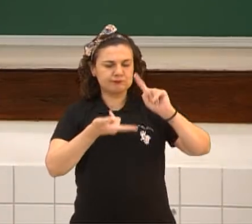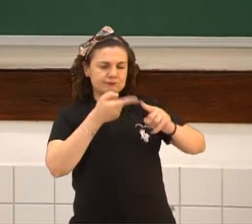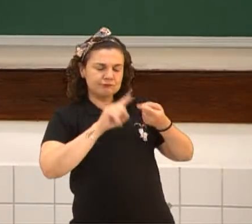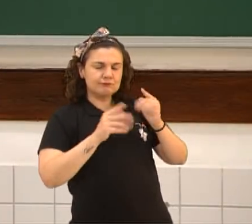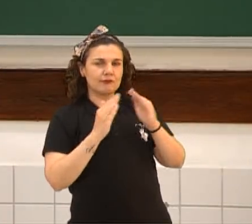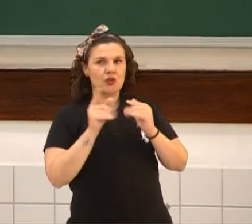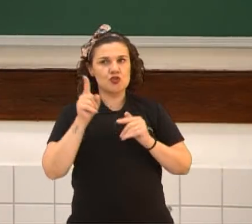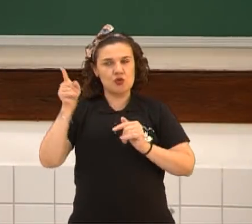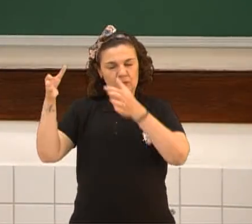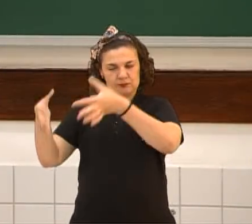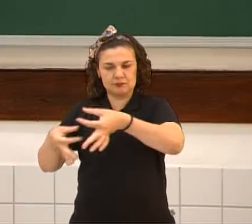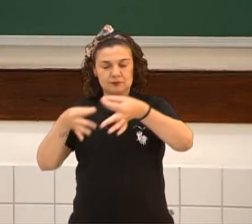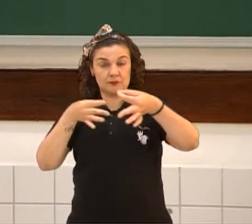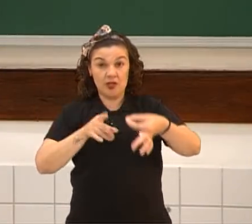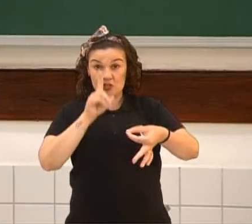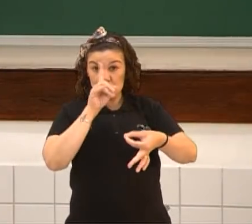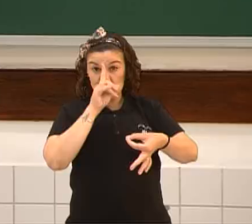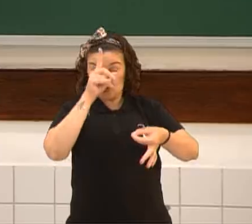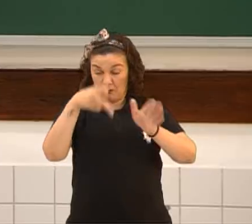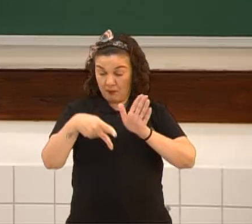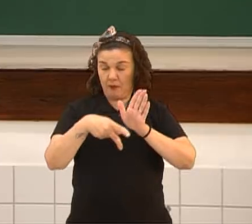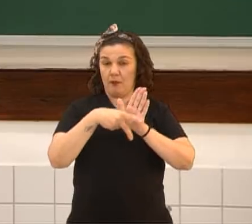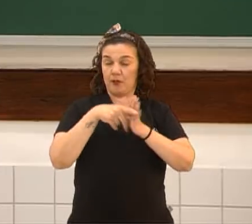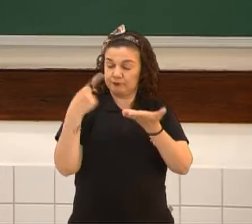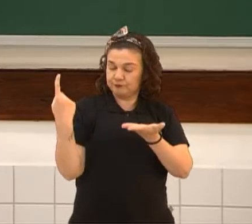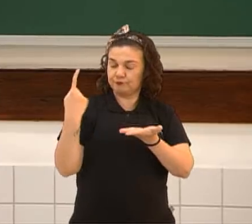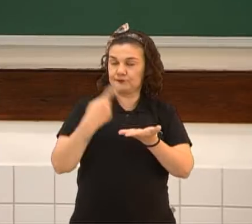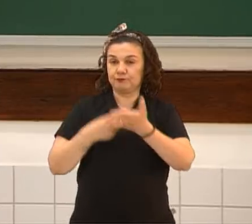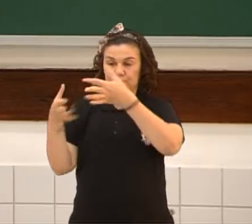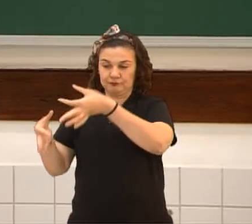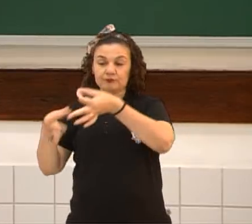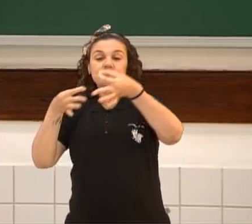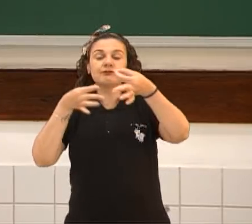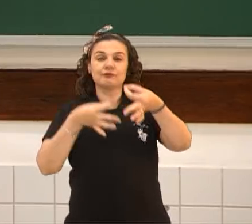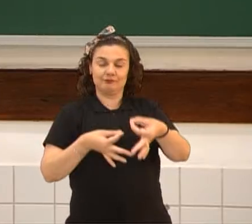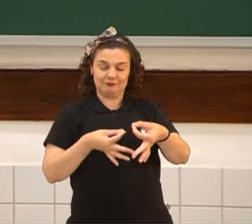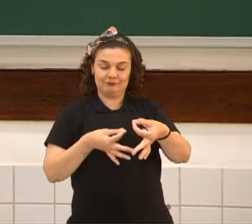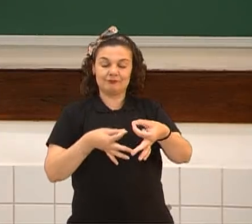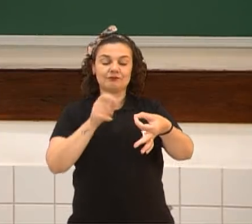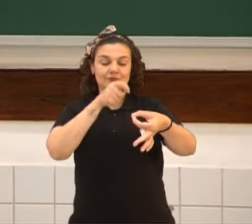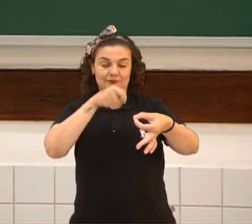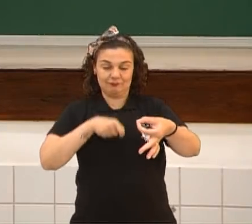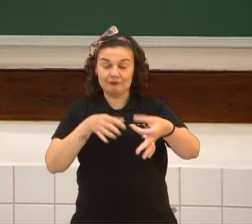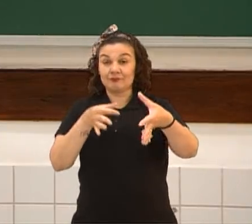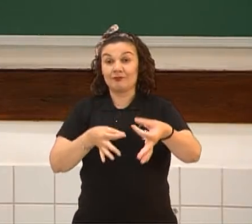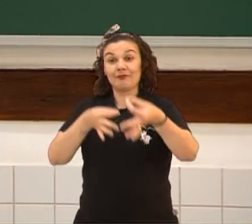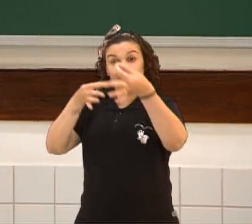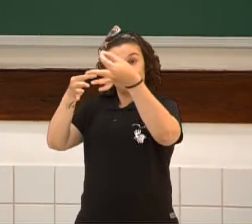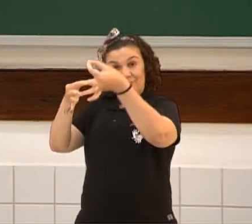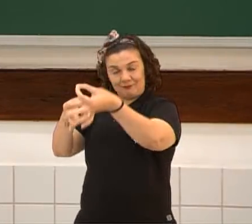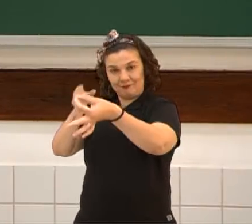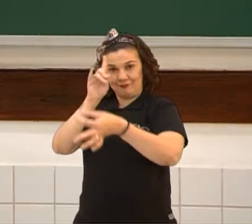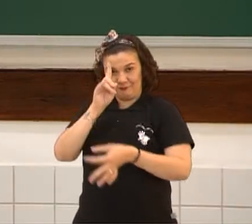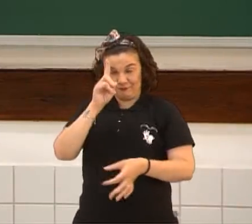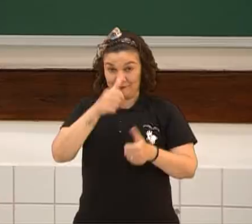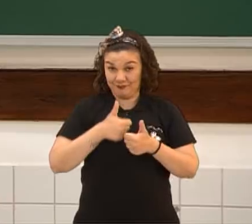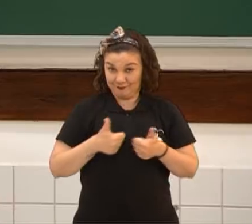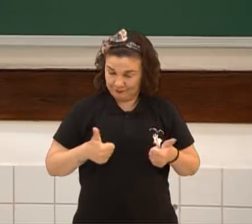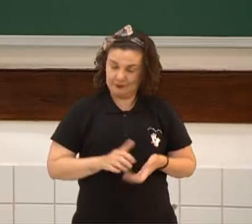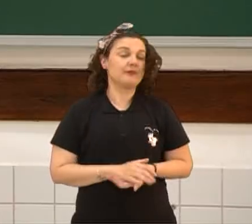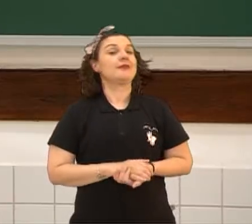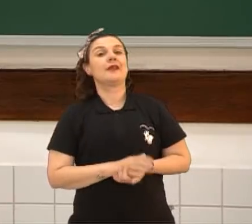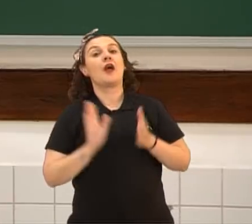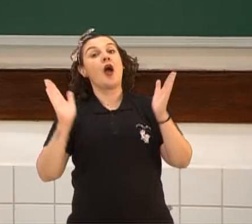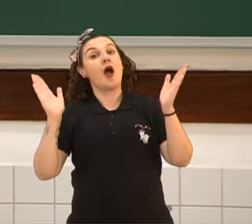com a sua escola e tem os dias específicos para você retirar e também devolver estes materiais. Como eu já adiantei para